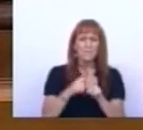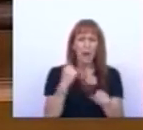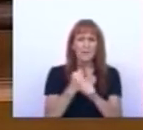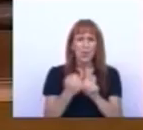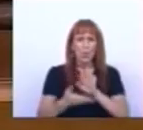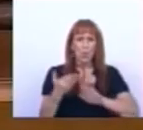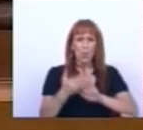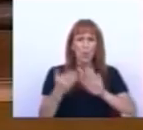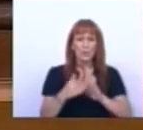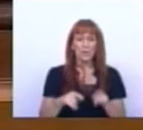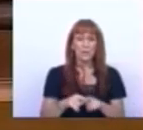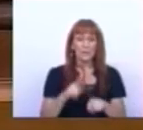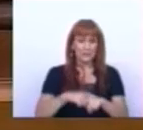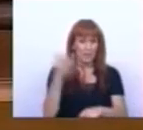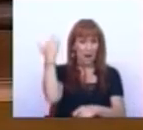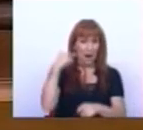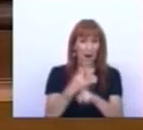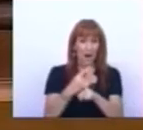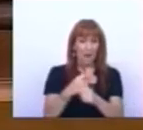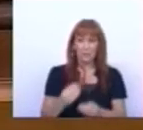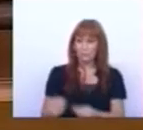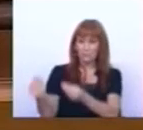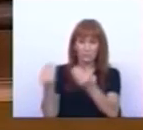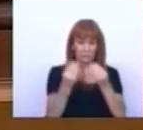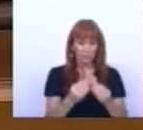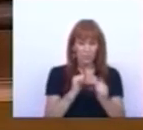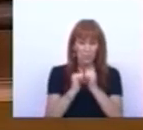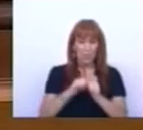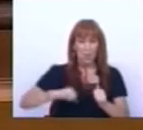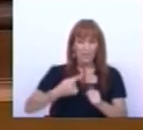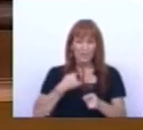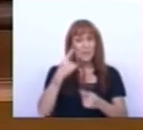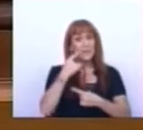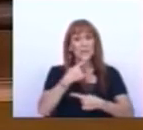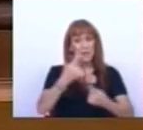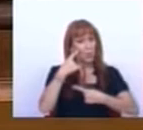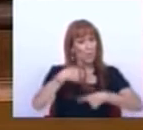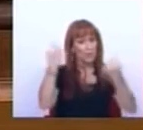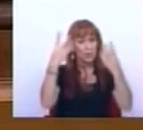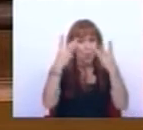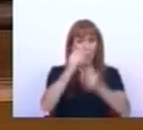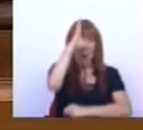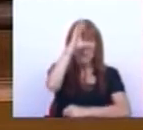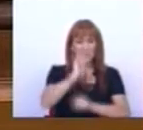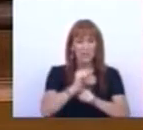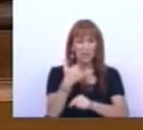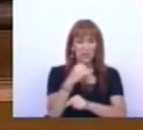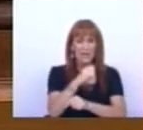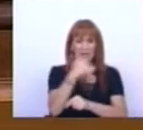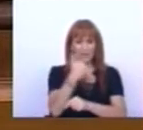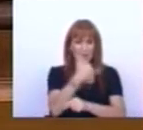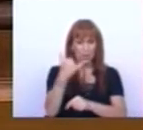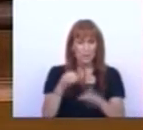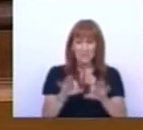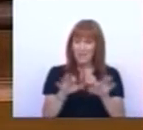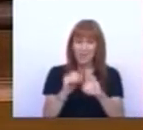ação urgente. Como na altura da entrega do documento, os verdes tornaram público, o Orçamento do Estado para 2022,